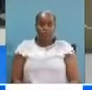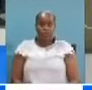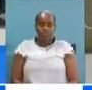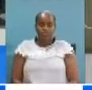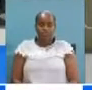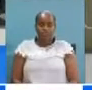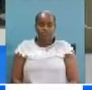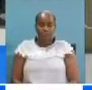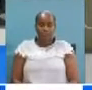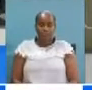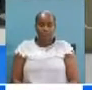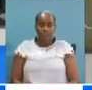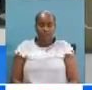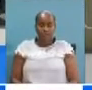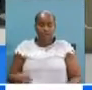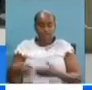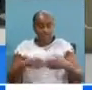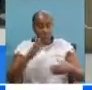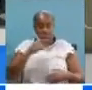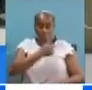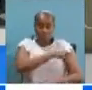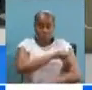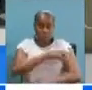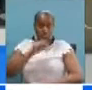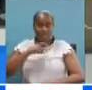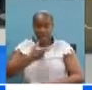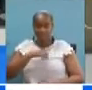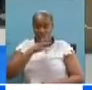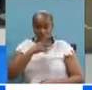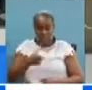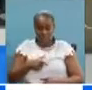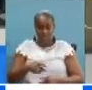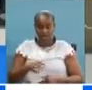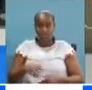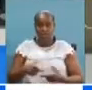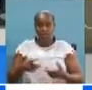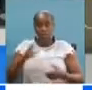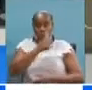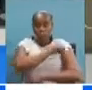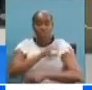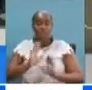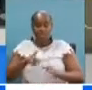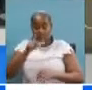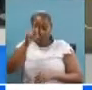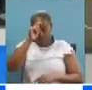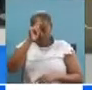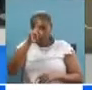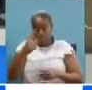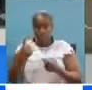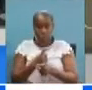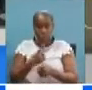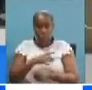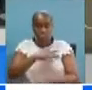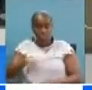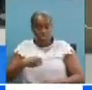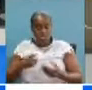A direção do Hospital Agostinho Neto diz que o estabelecimento já cumpre com algumas diretrizes mundiais em relação à segurança do paciente,